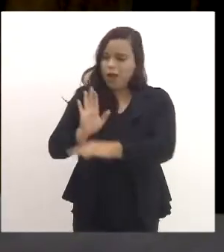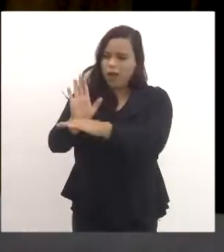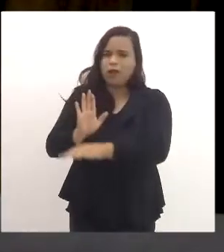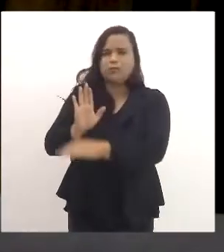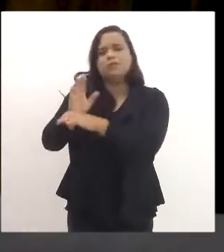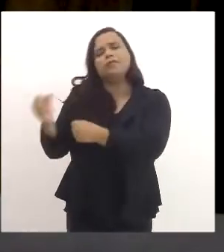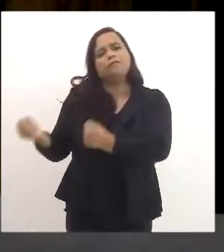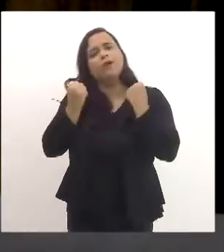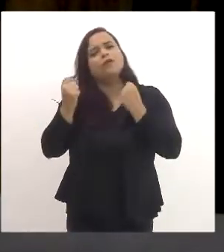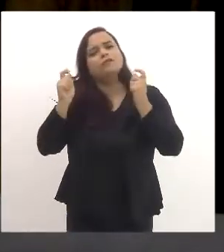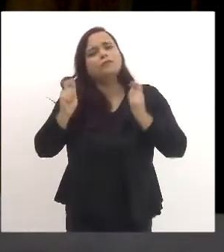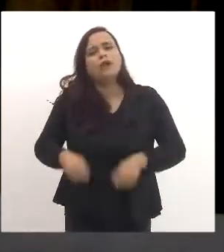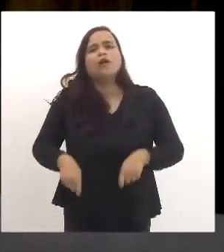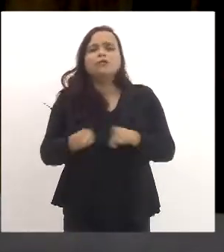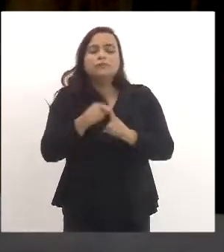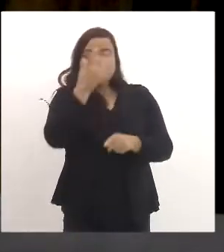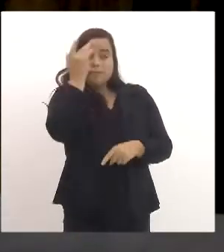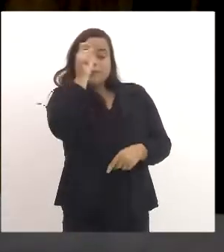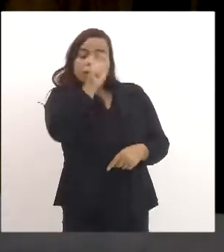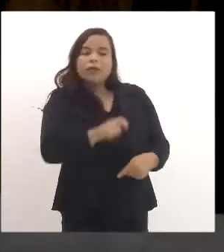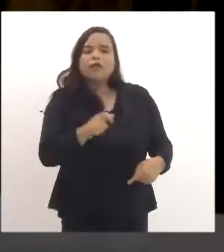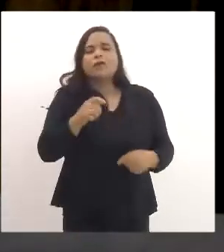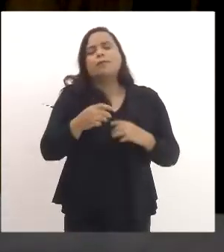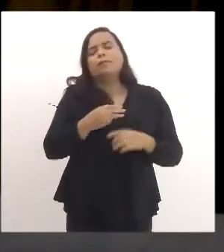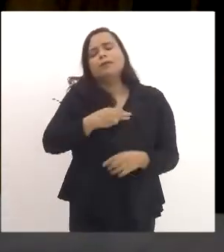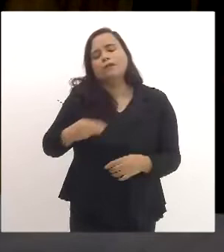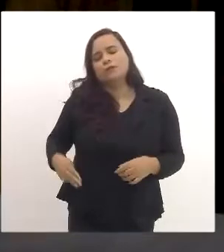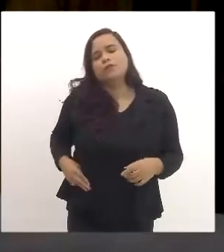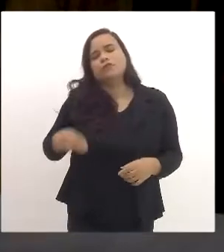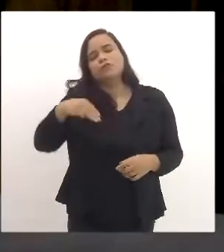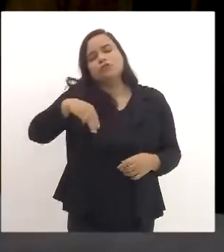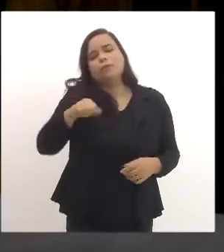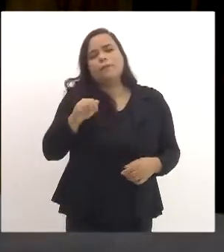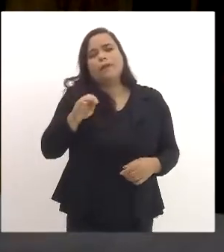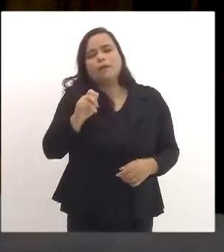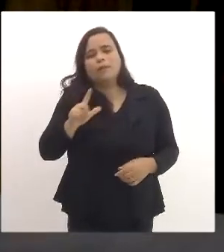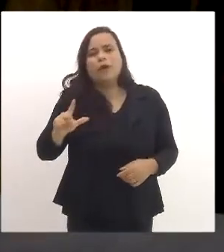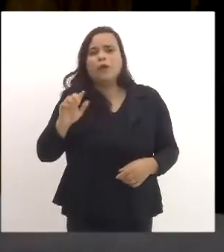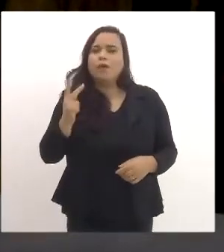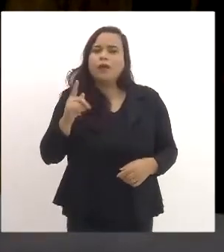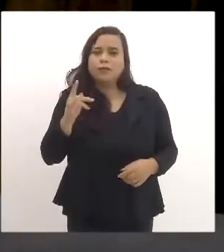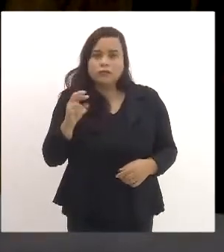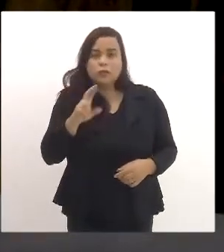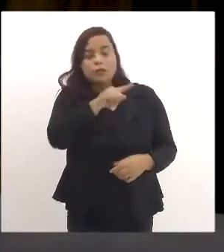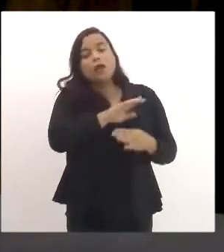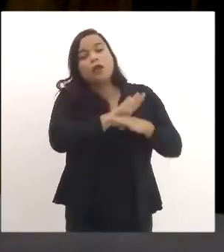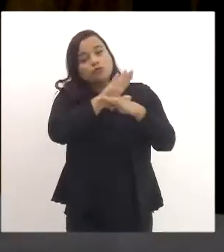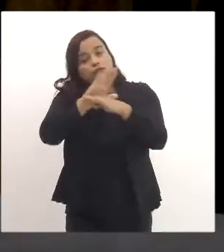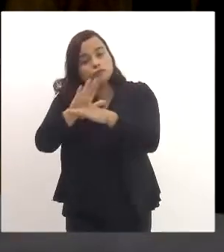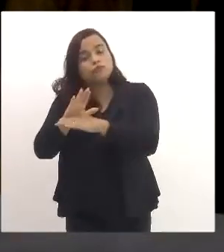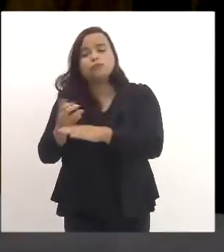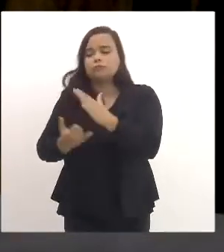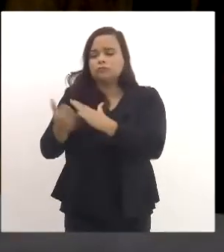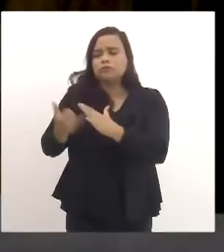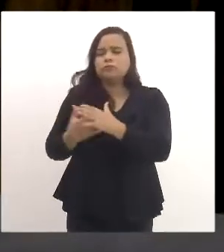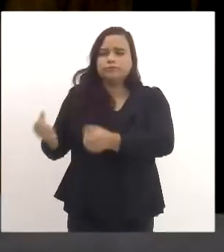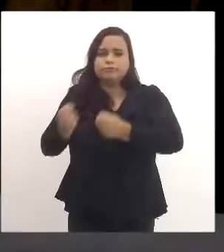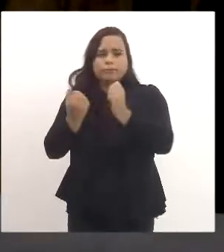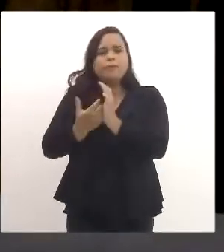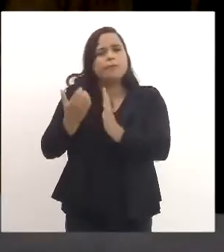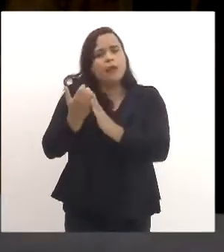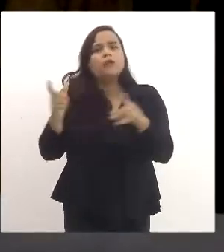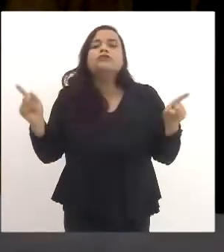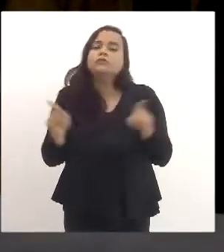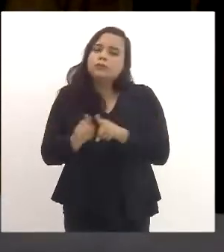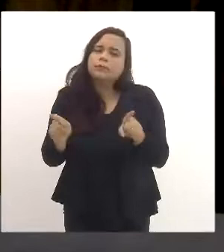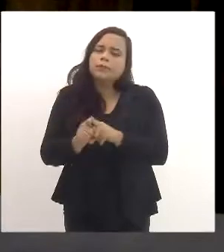pessoas como o ministro Manuel Heitor fazem com que as instituições fiquem mais fortalecidas e, mais do que